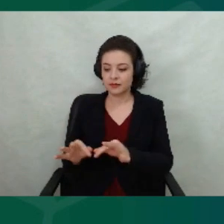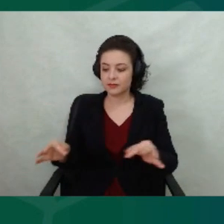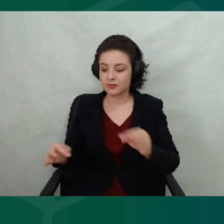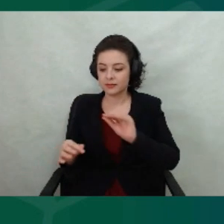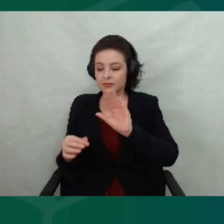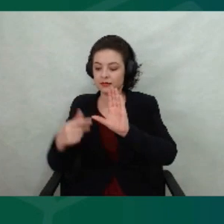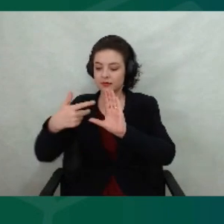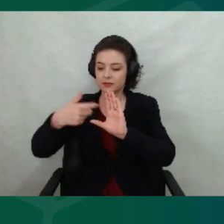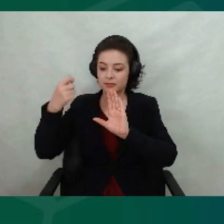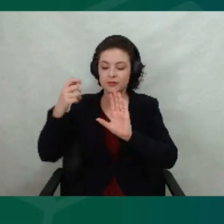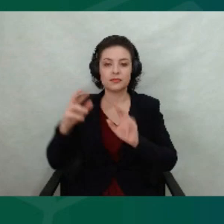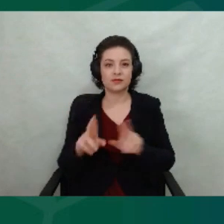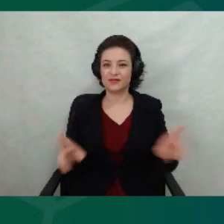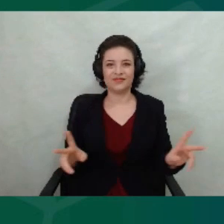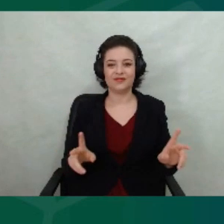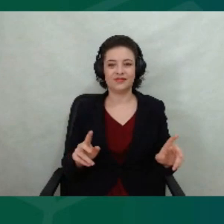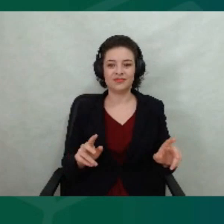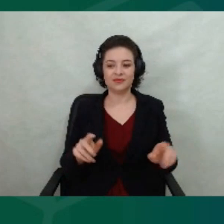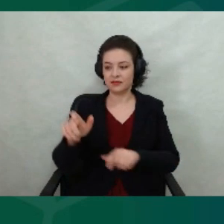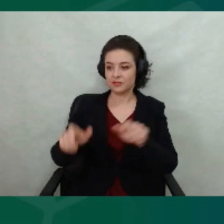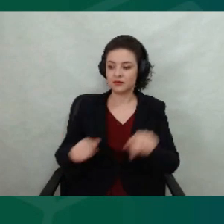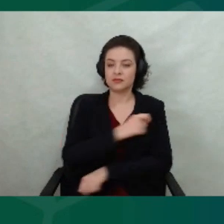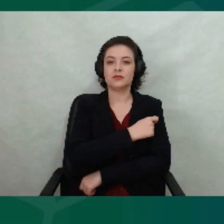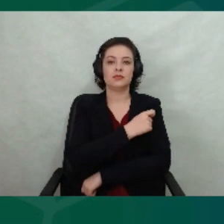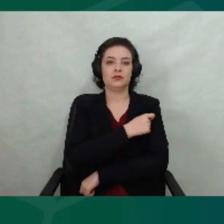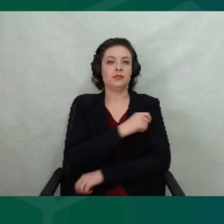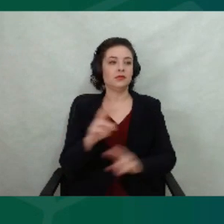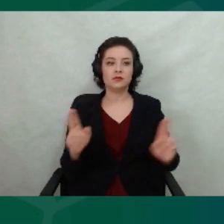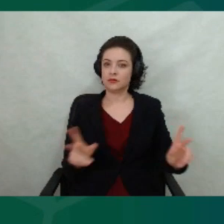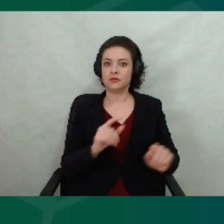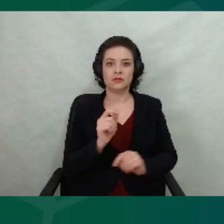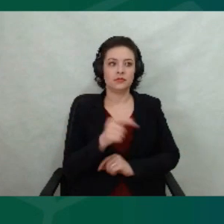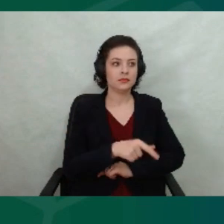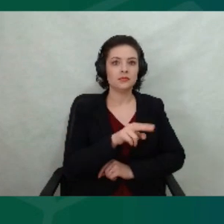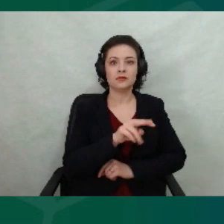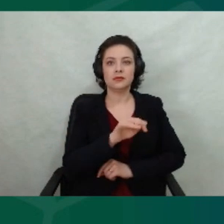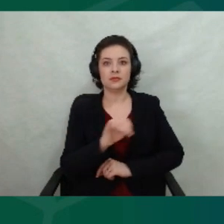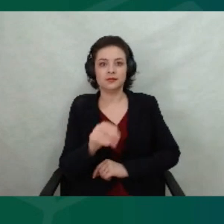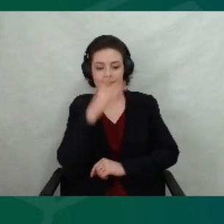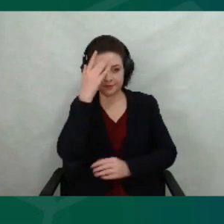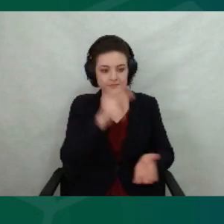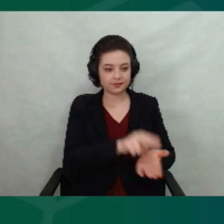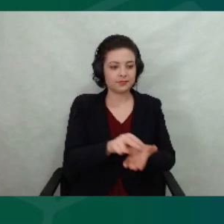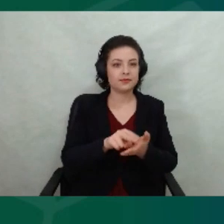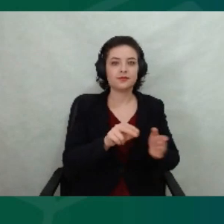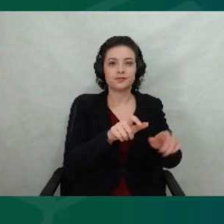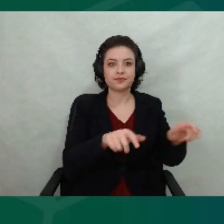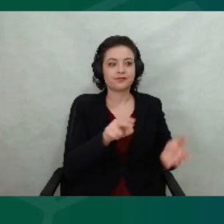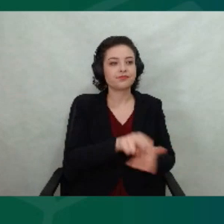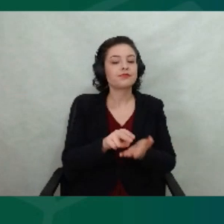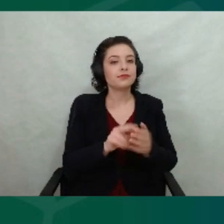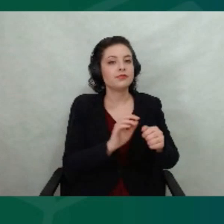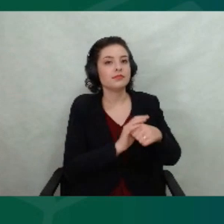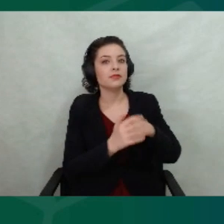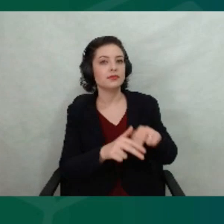feito, os residentes, todas as ações que estão sendo praticadas, ter essa